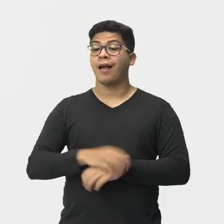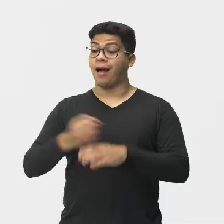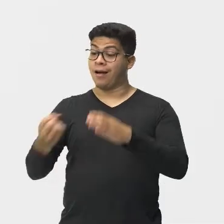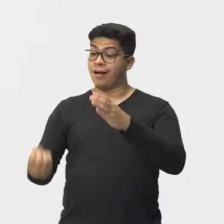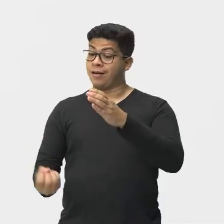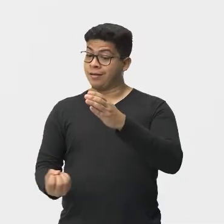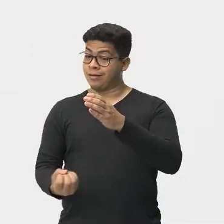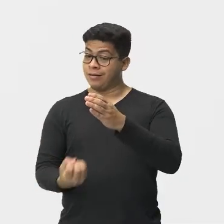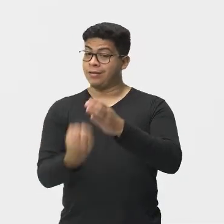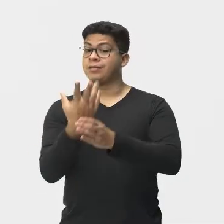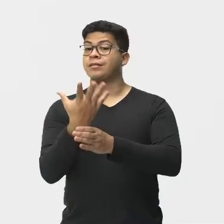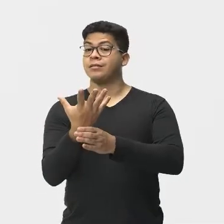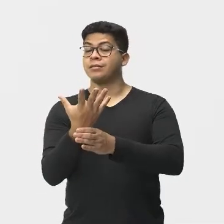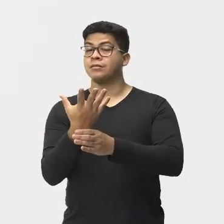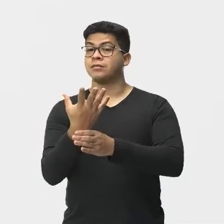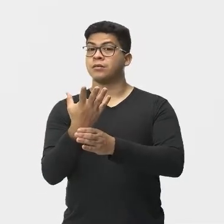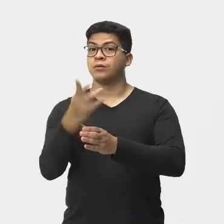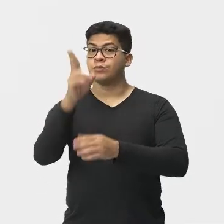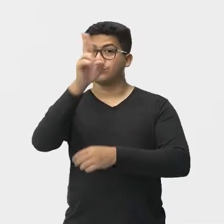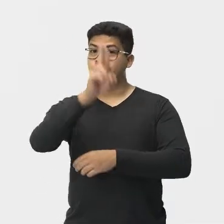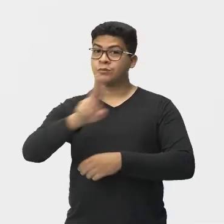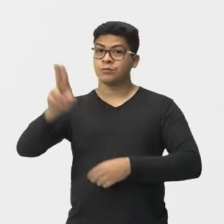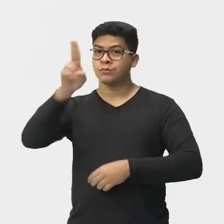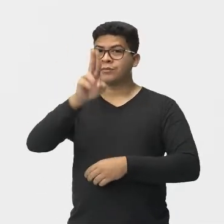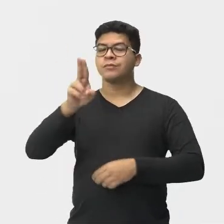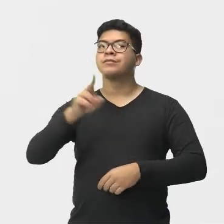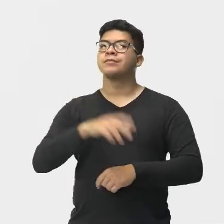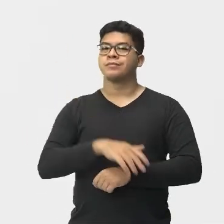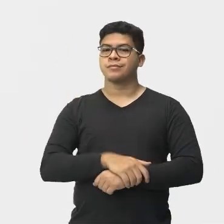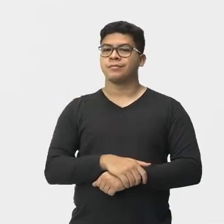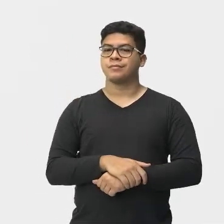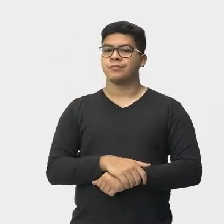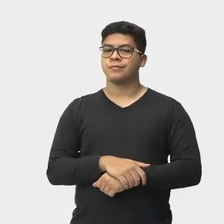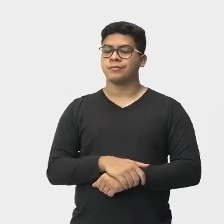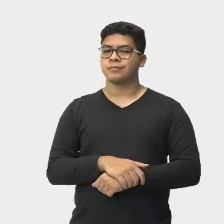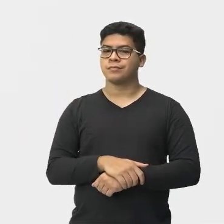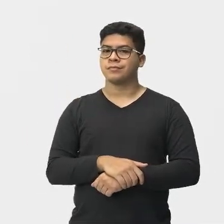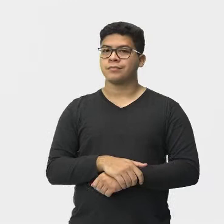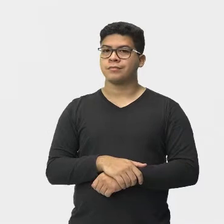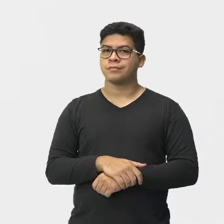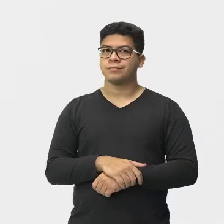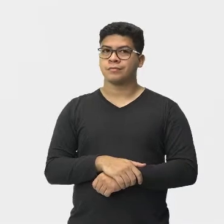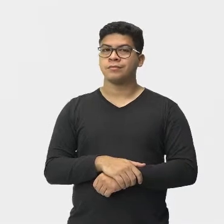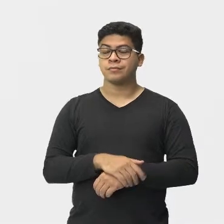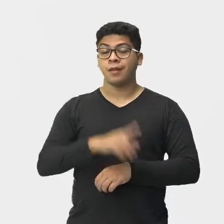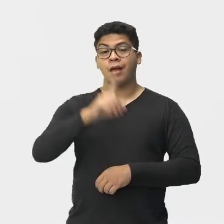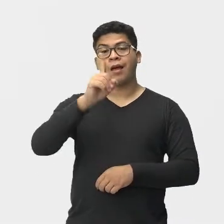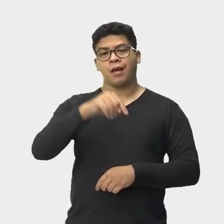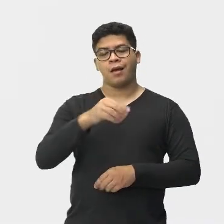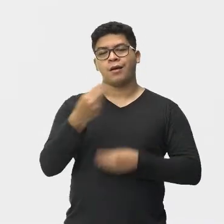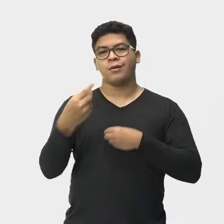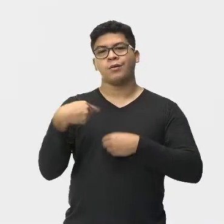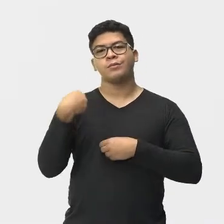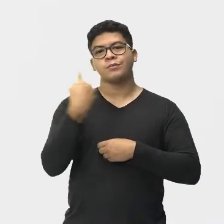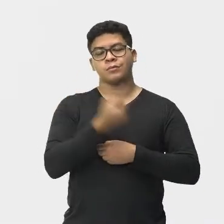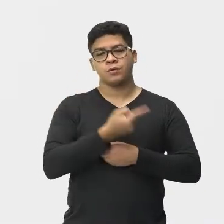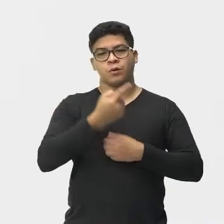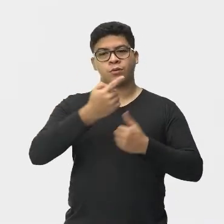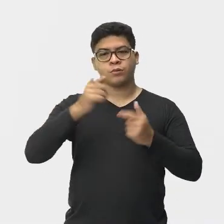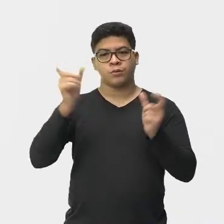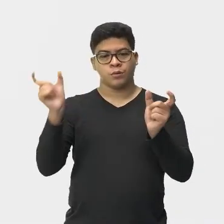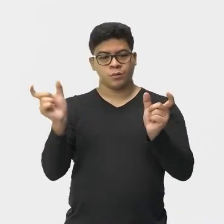de uma universidade. Então, essa la creación de una universidad é o nosso